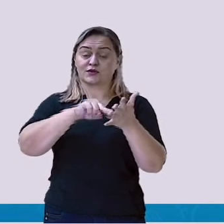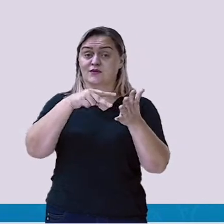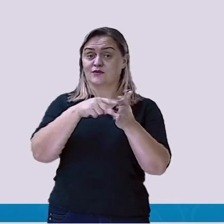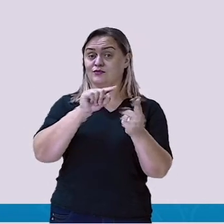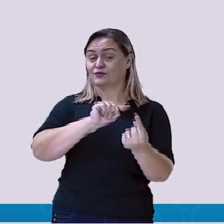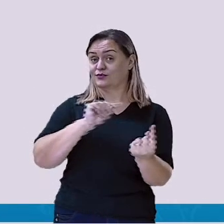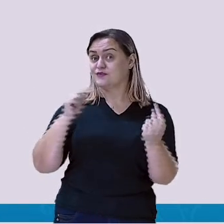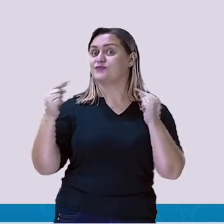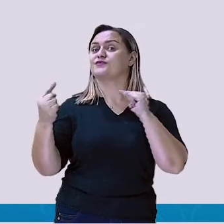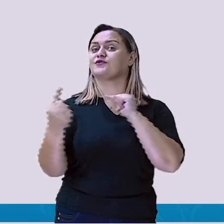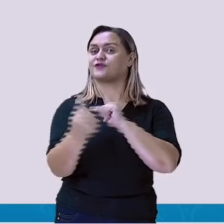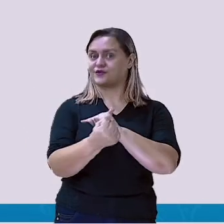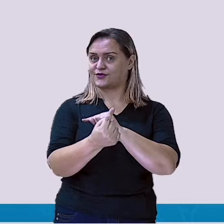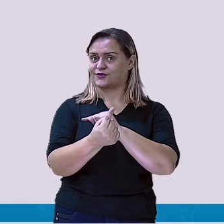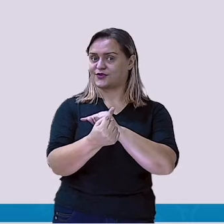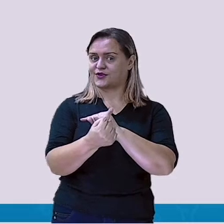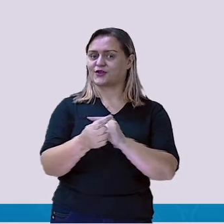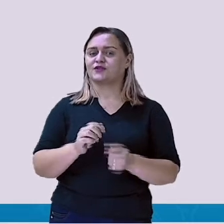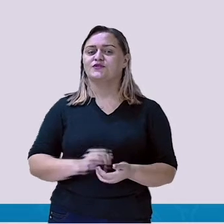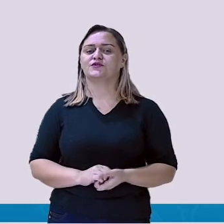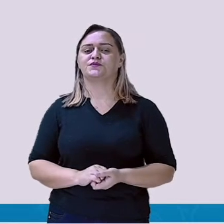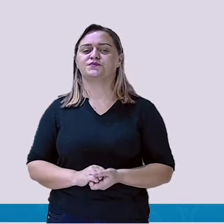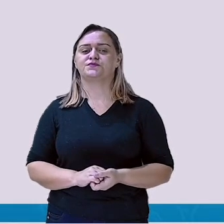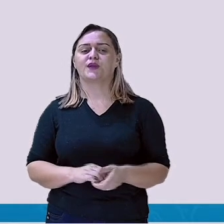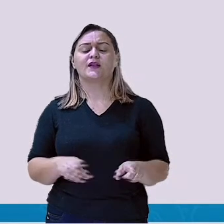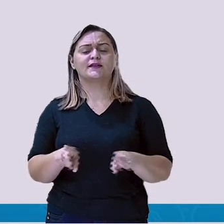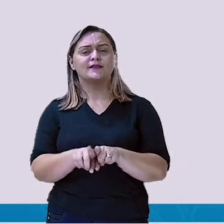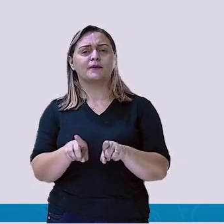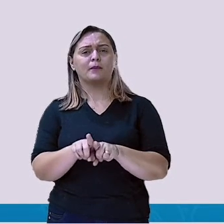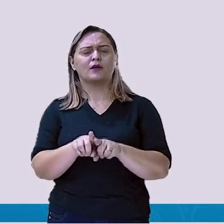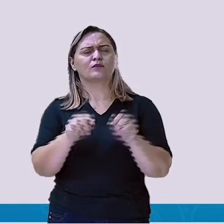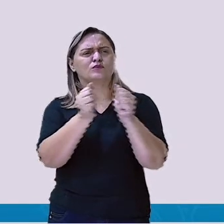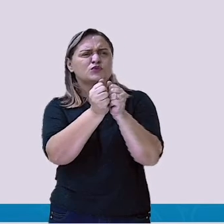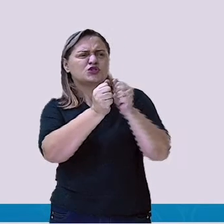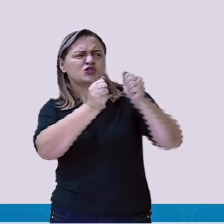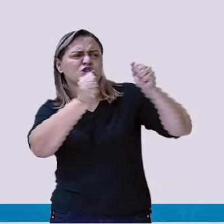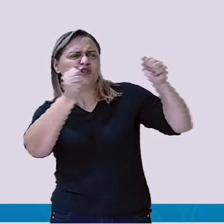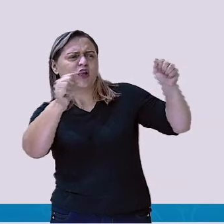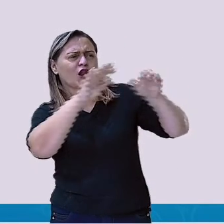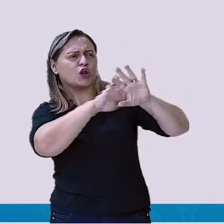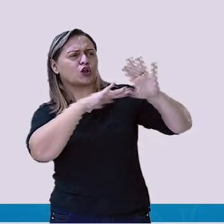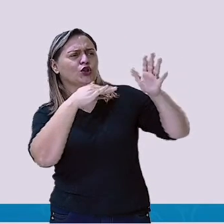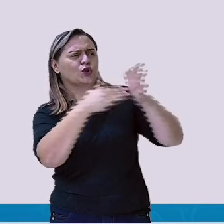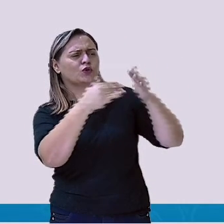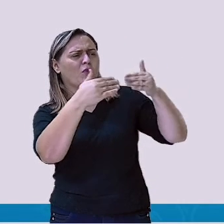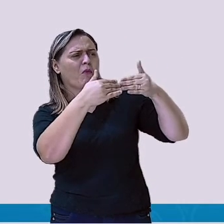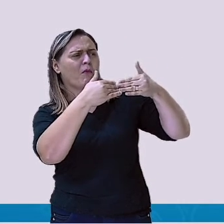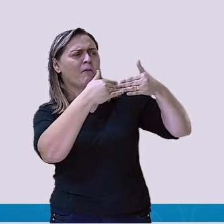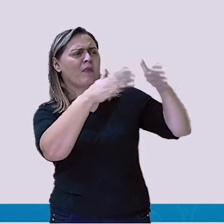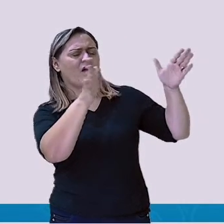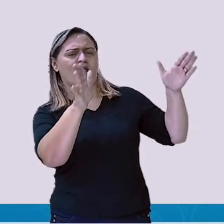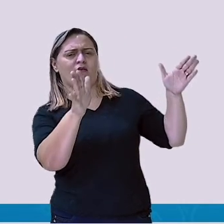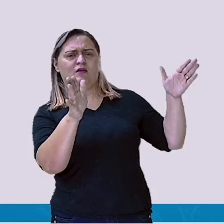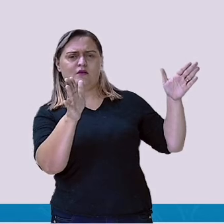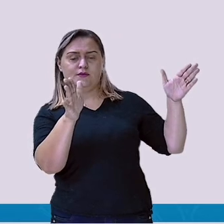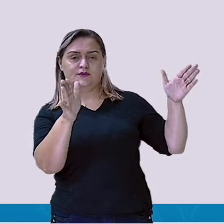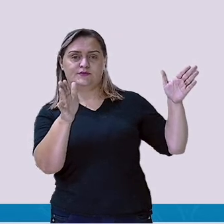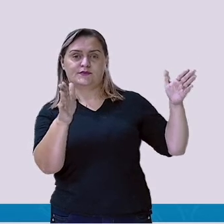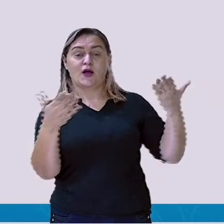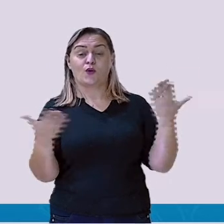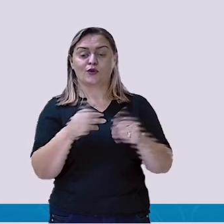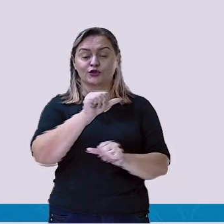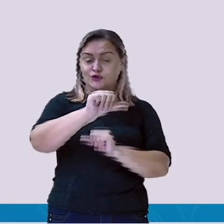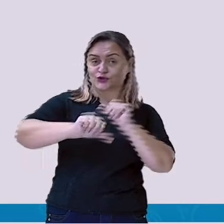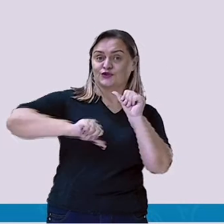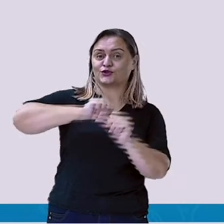da outra. E por último, nós temos a frase: todas as janelas estão abertas. Eu tenho que trocar